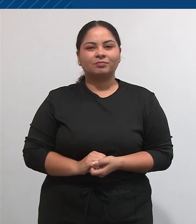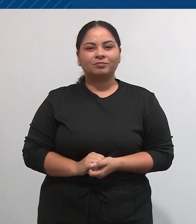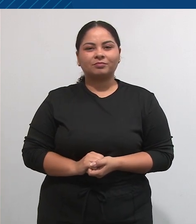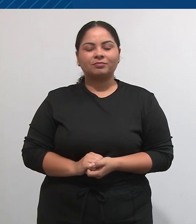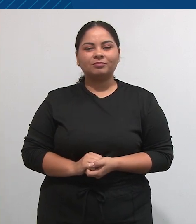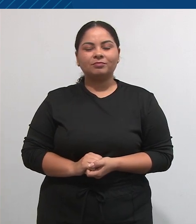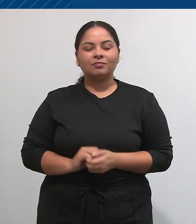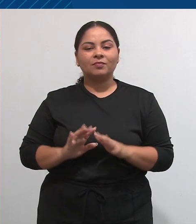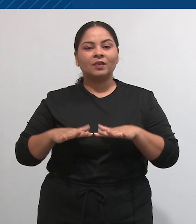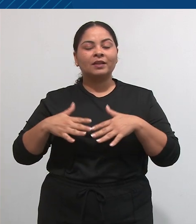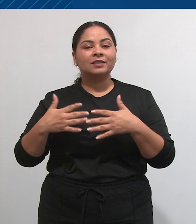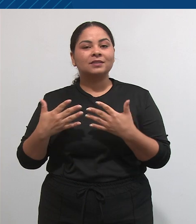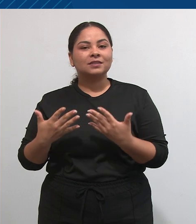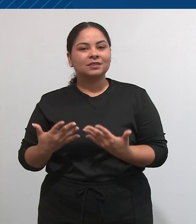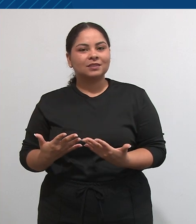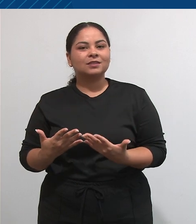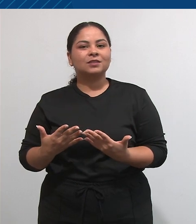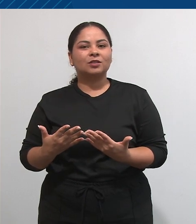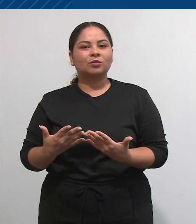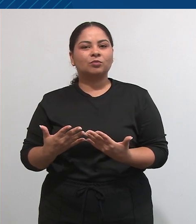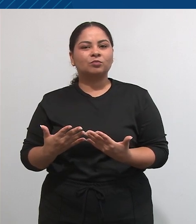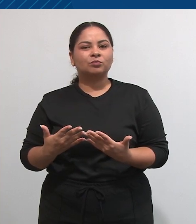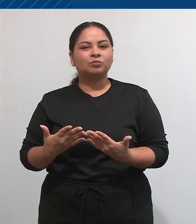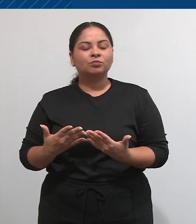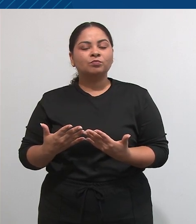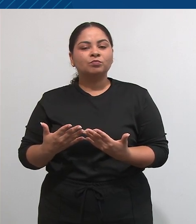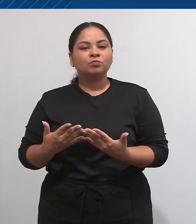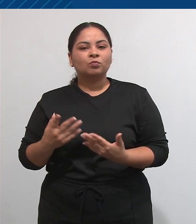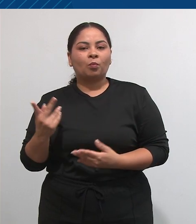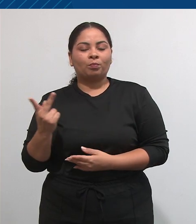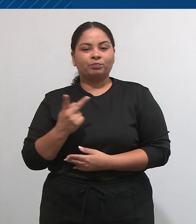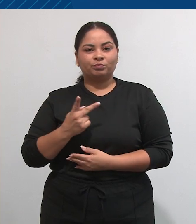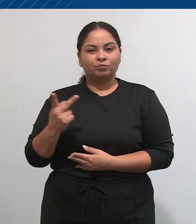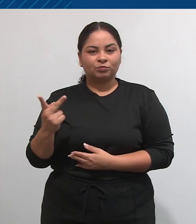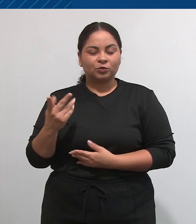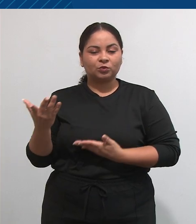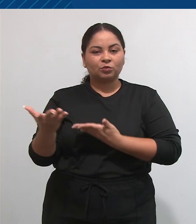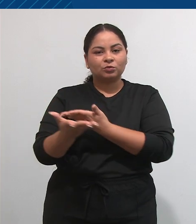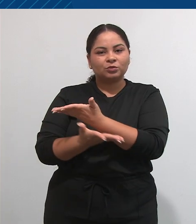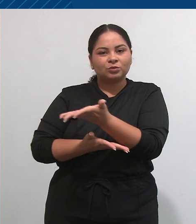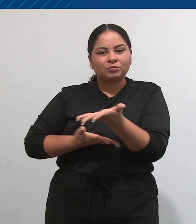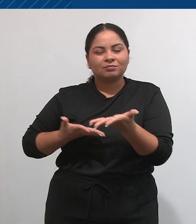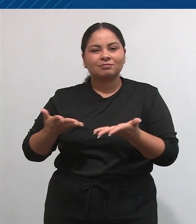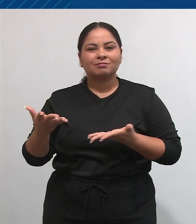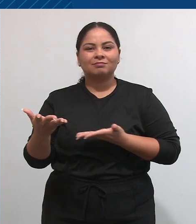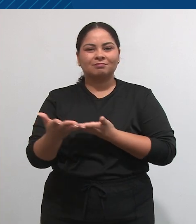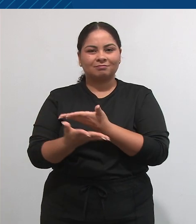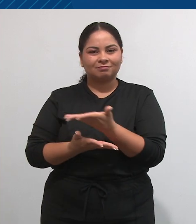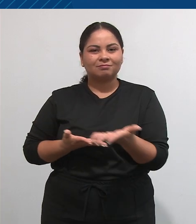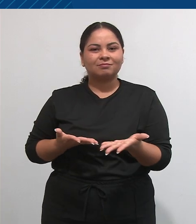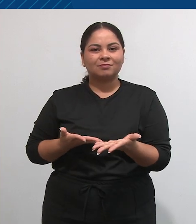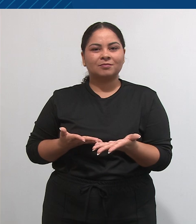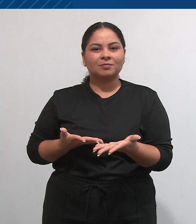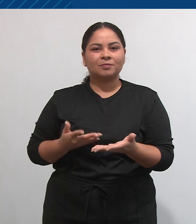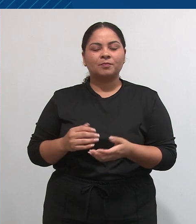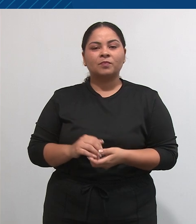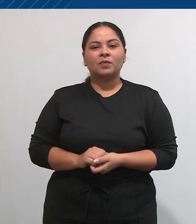isso aí, parente! E aí a gente se aproximou. Ele, como professor doutor, acho que é pró-reitor